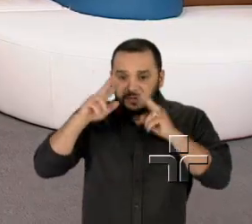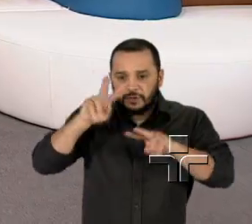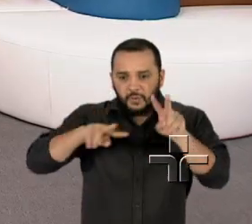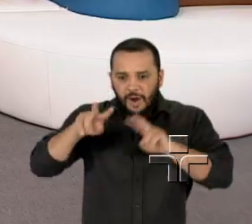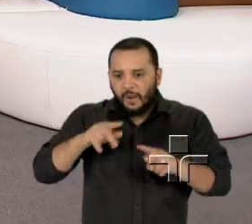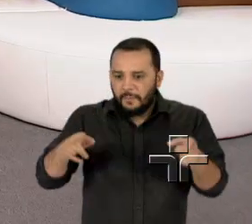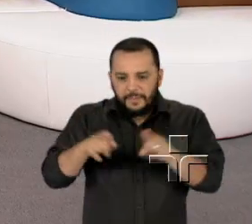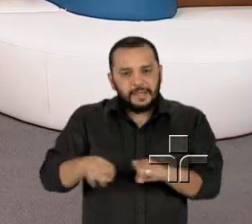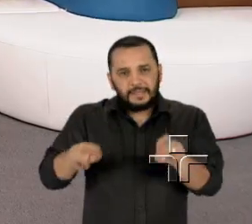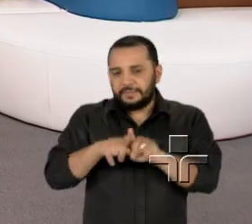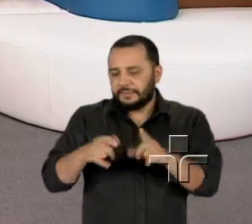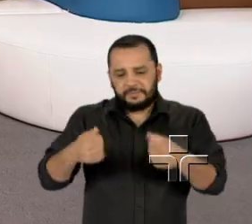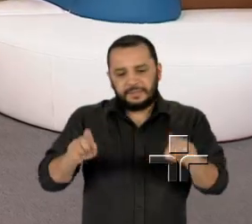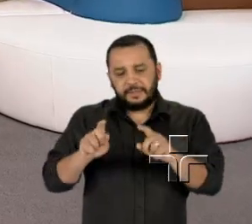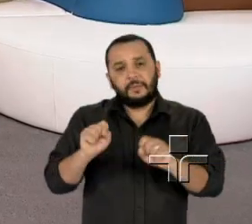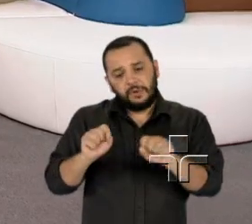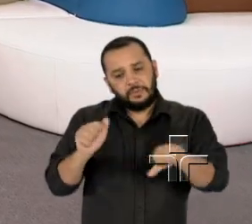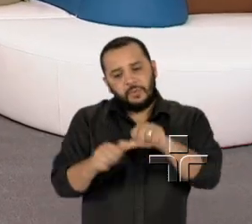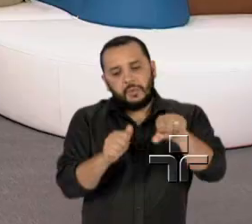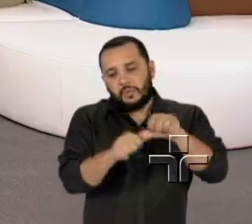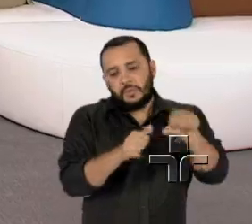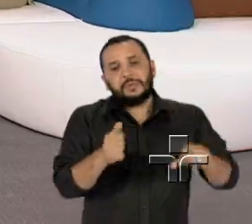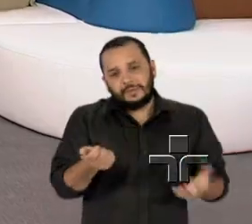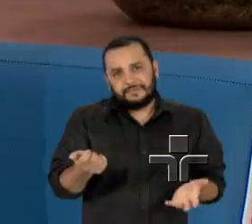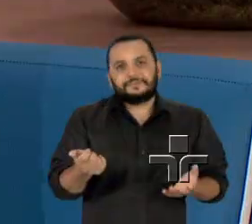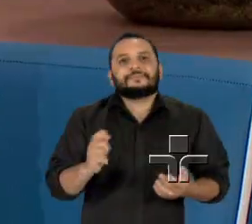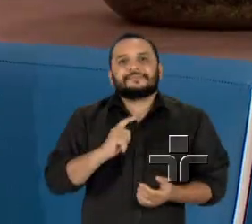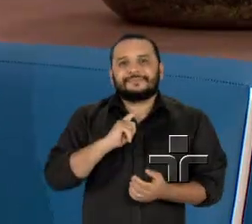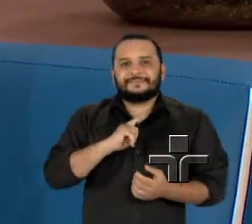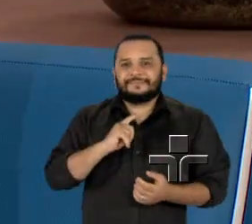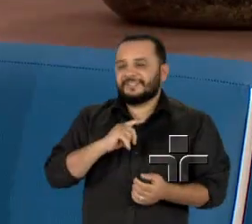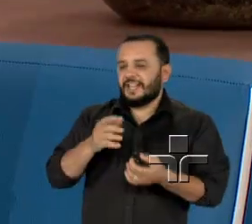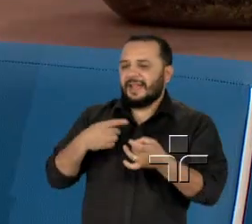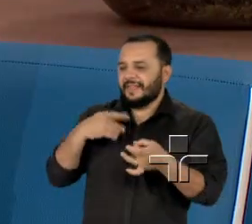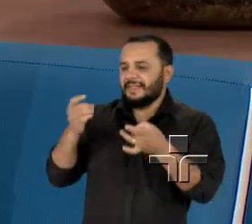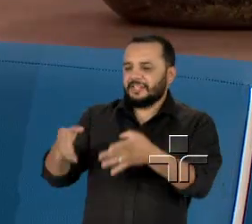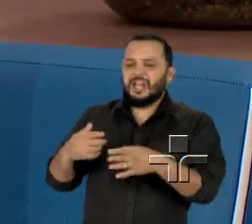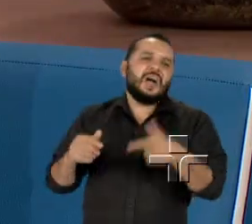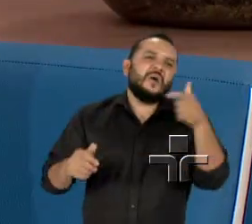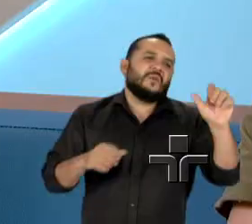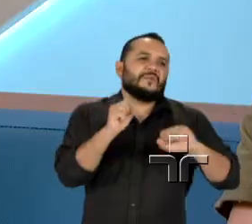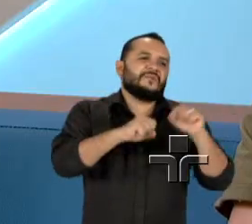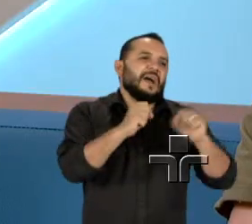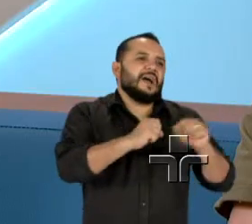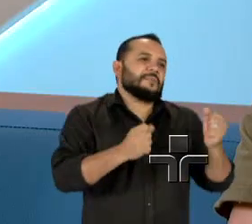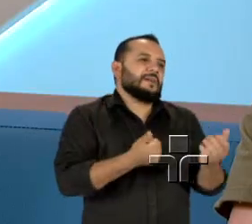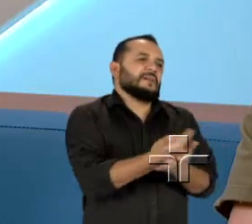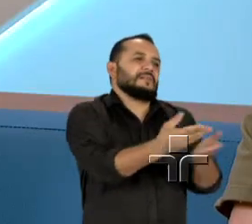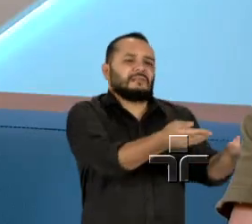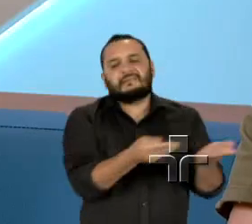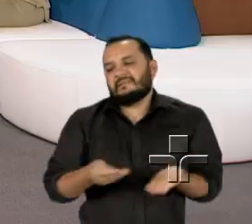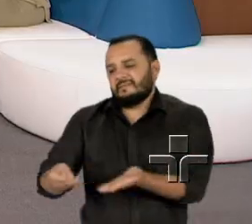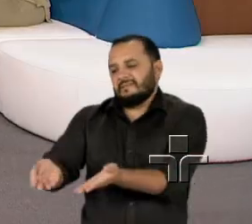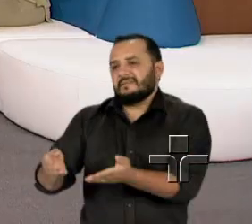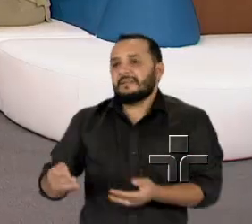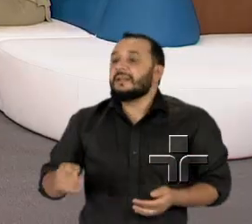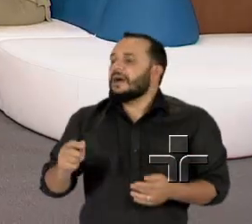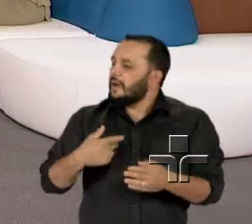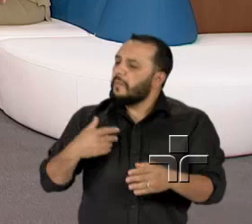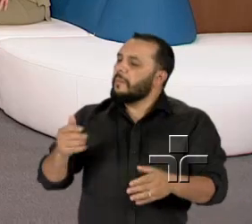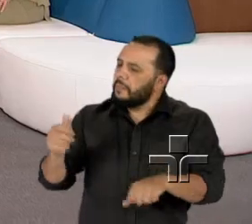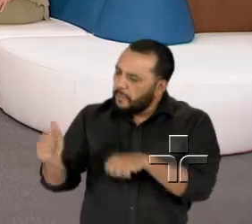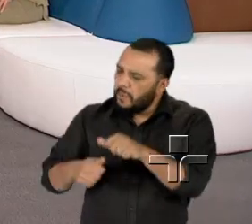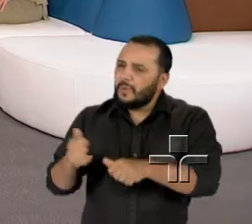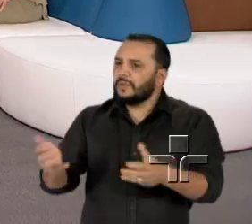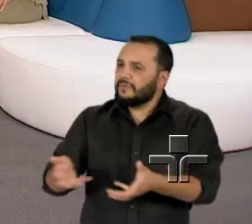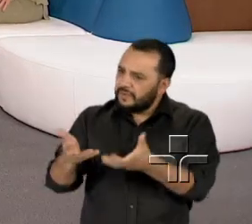preparação. Então... E não já desistir e oferecer um processado. Não, não, exatamente. Não pode muda desistir. A verdura, muda dá o legume. Dá mais